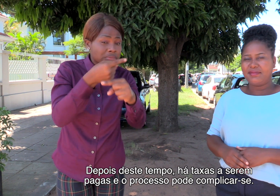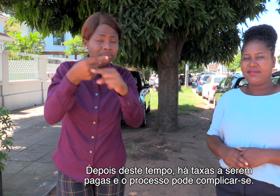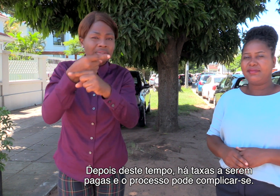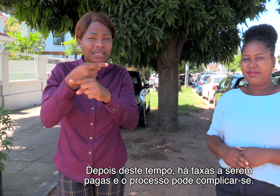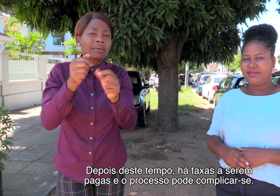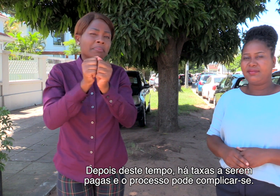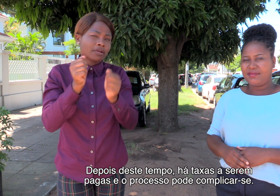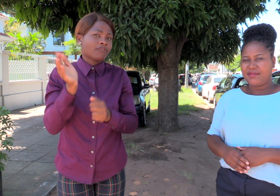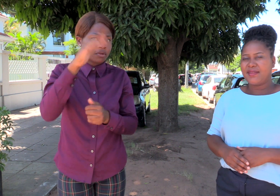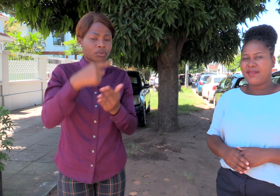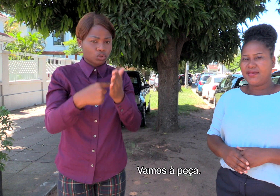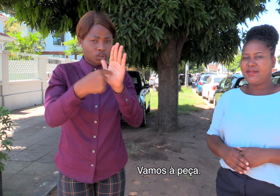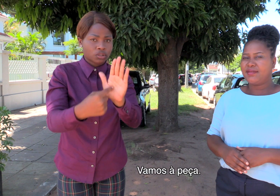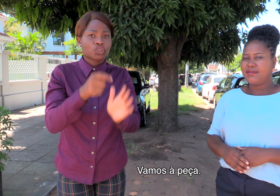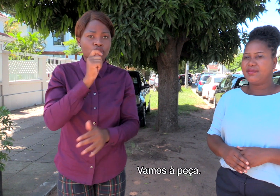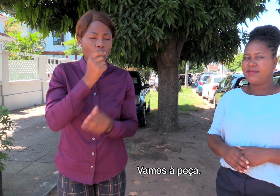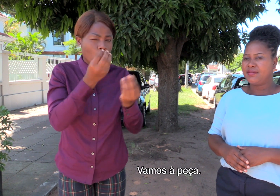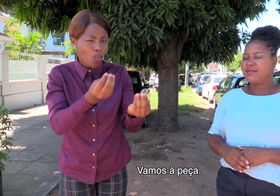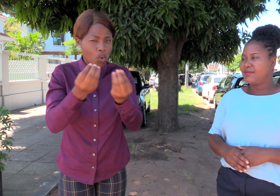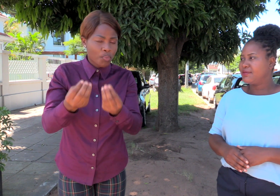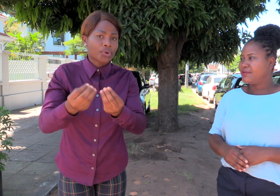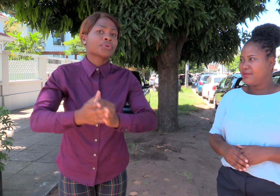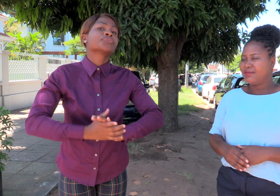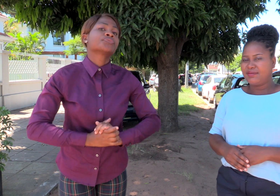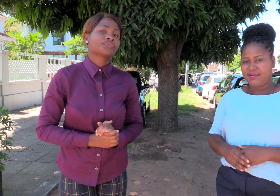pode complicar-se. Vamos à peça!